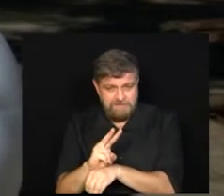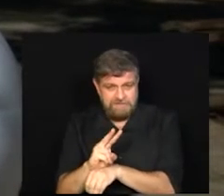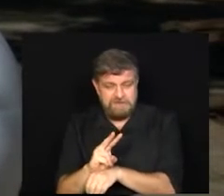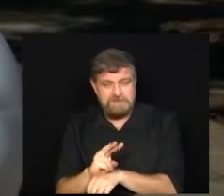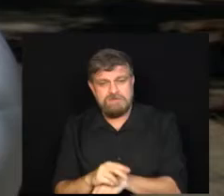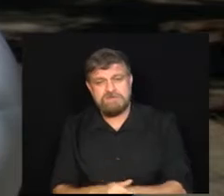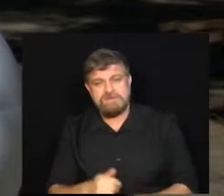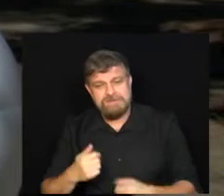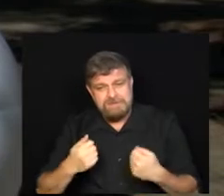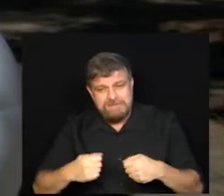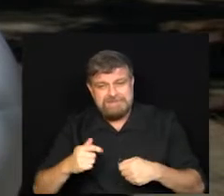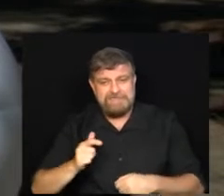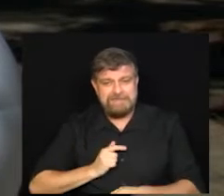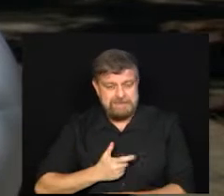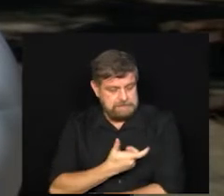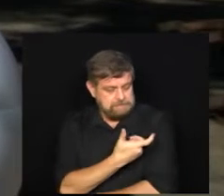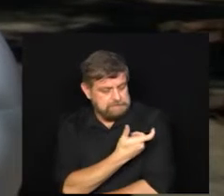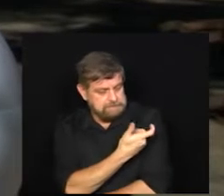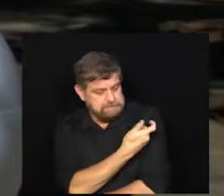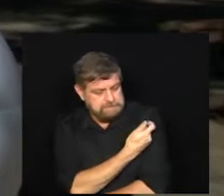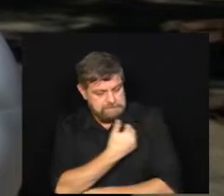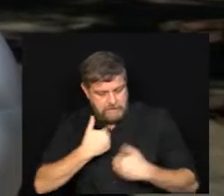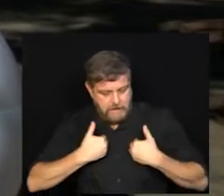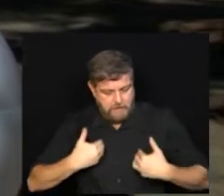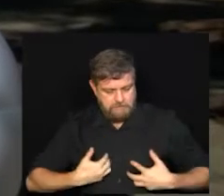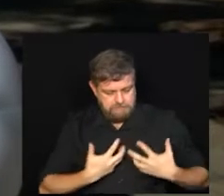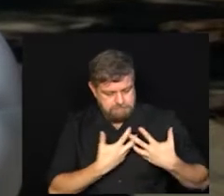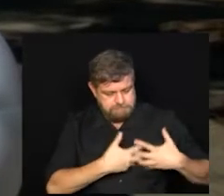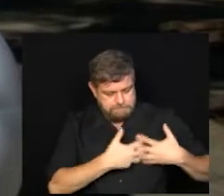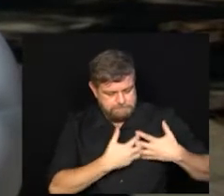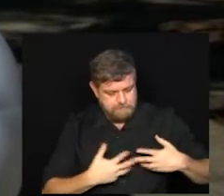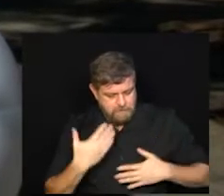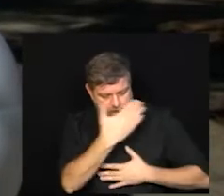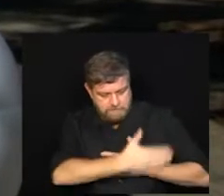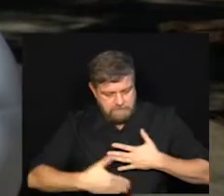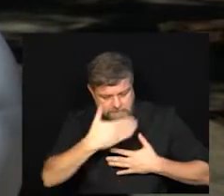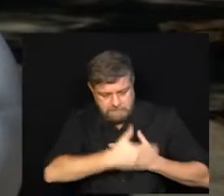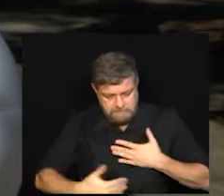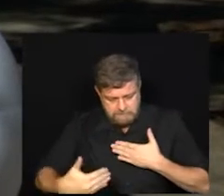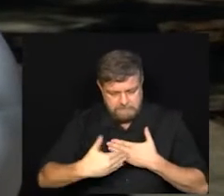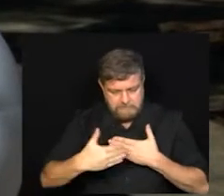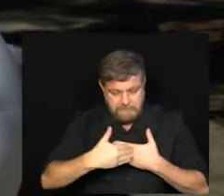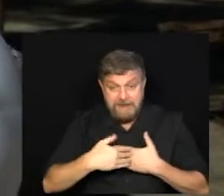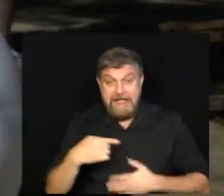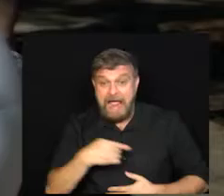que entrar pela vacina para o corpo produzir os anticorpos, né? E é justamente os